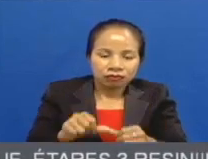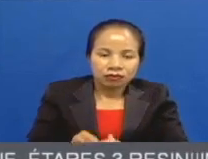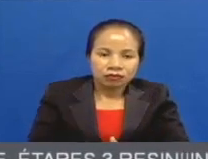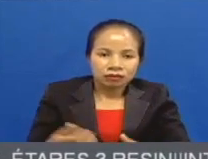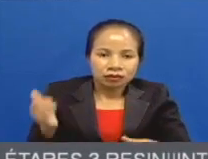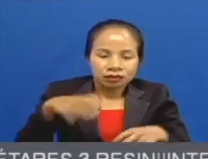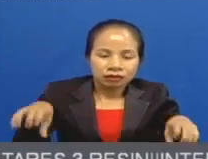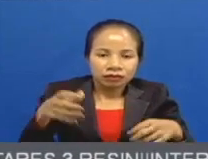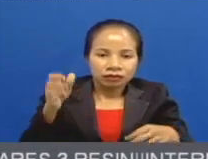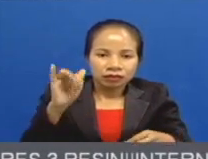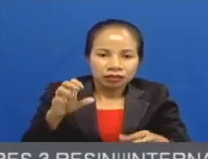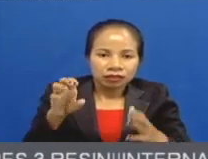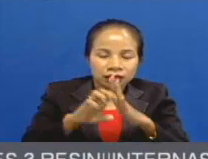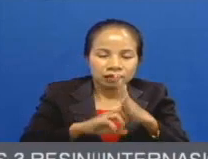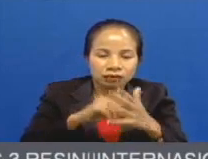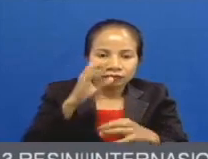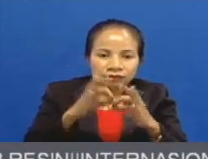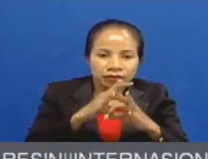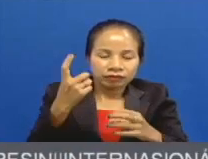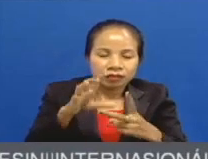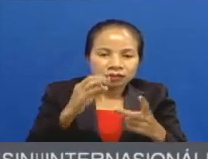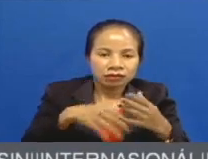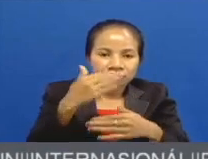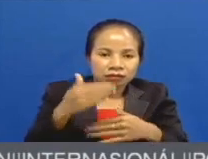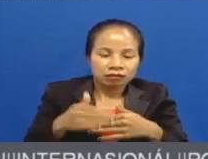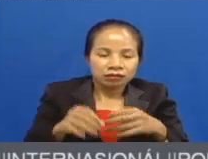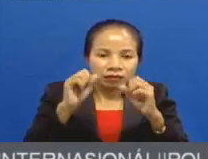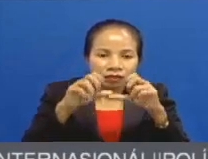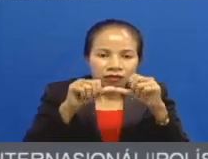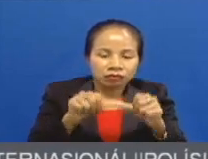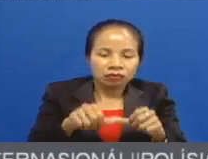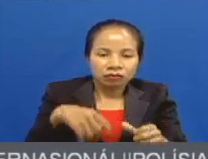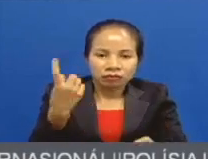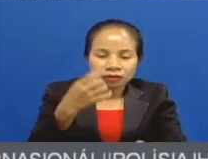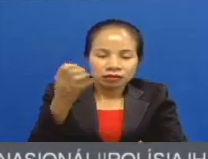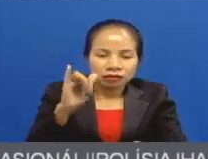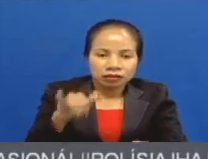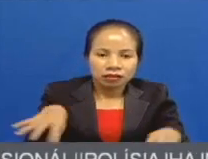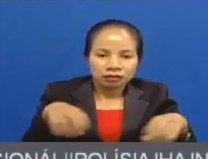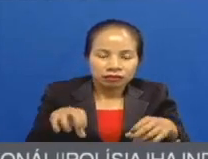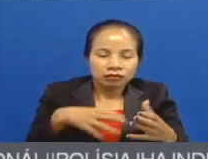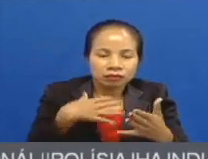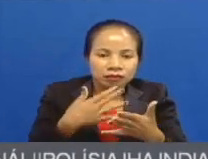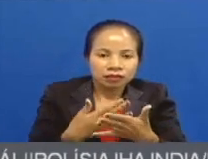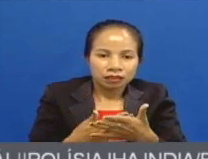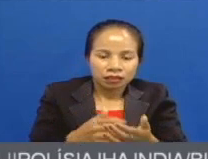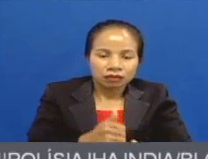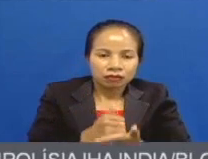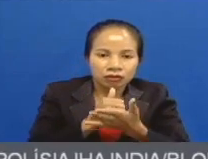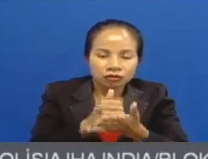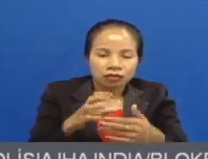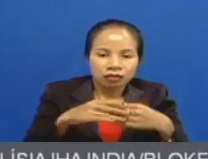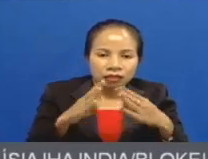nesse serviço será estado se garante eleição será mais será bem continua mantém ser na posição profissional a tua ajuda a